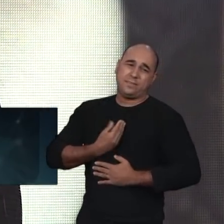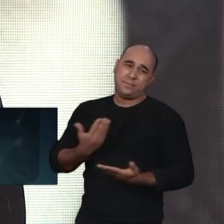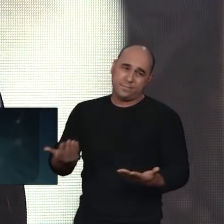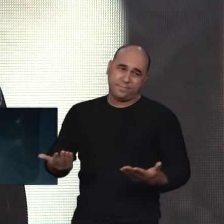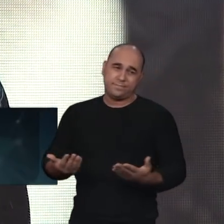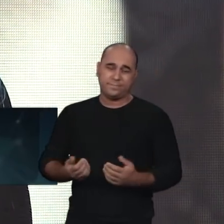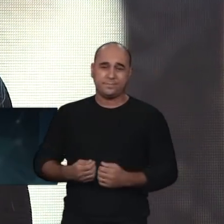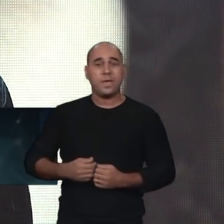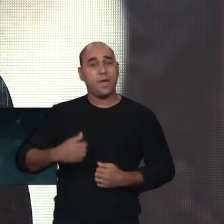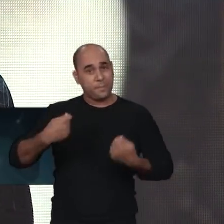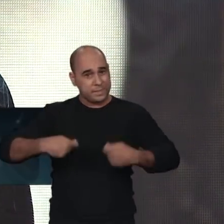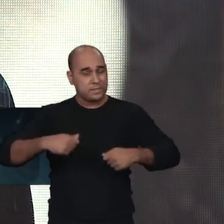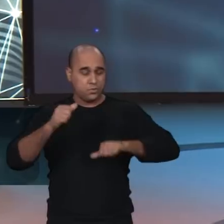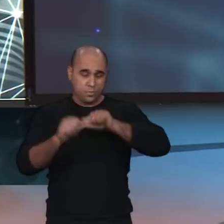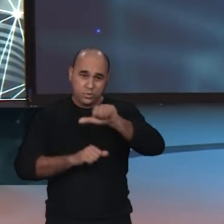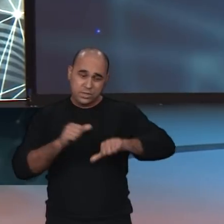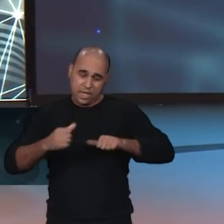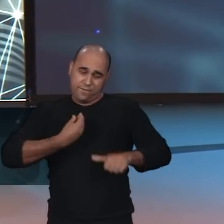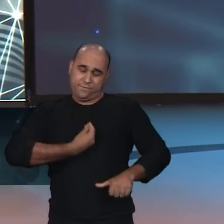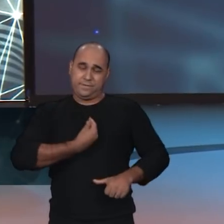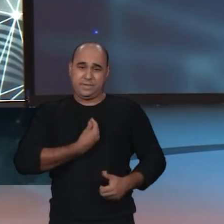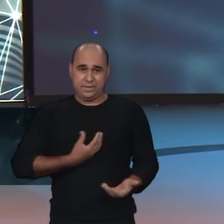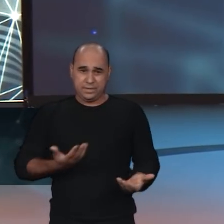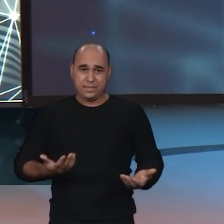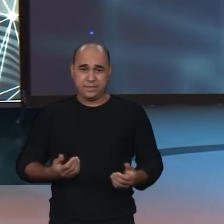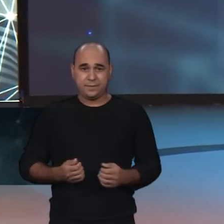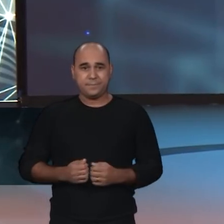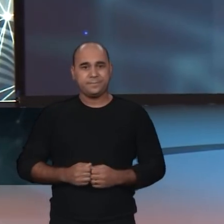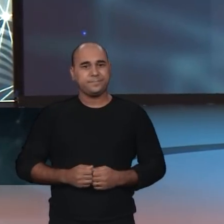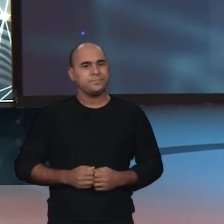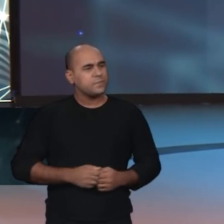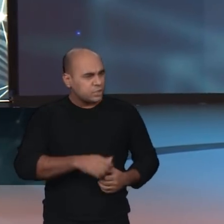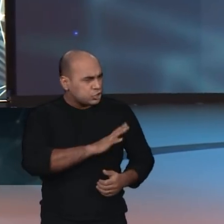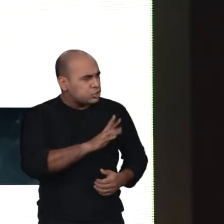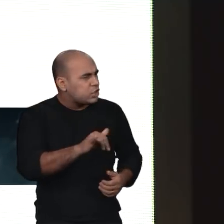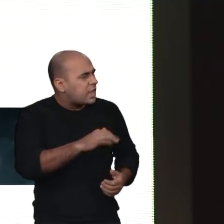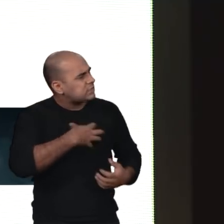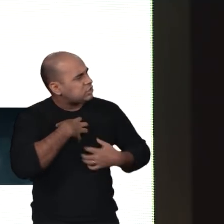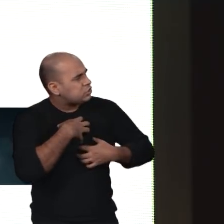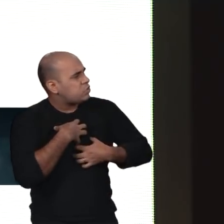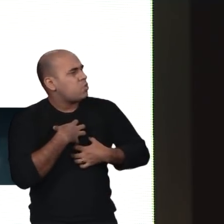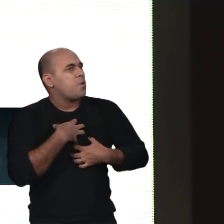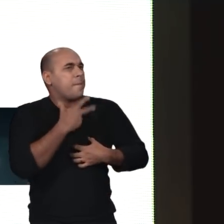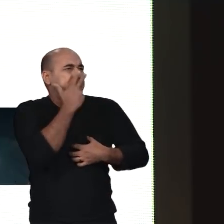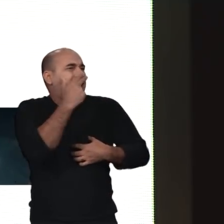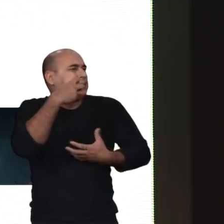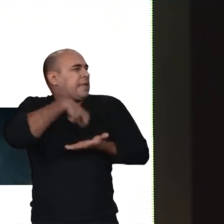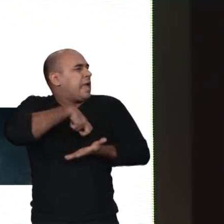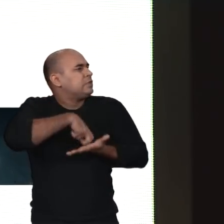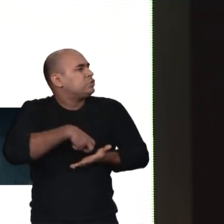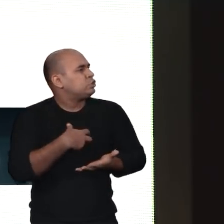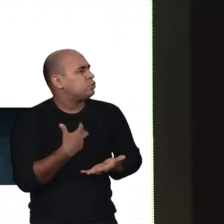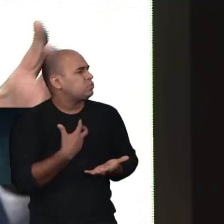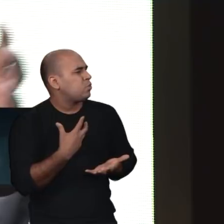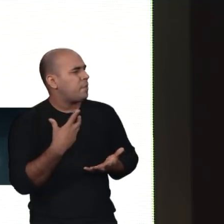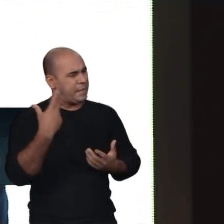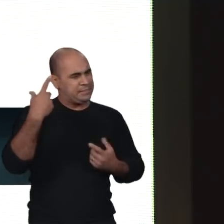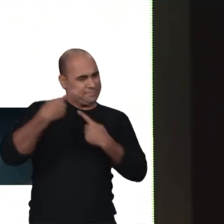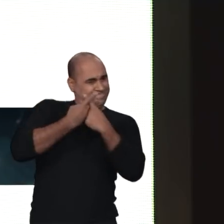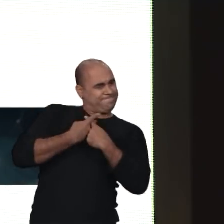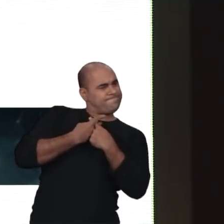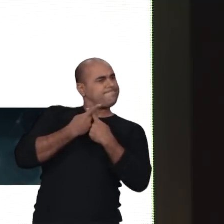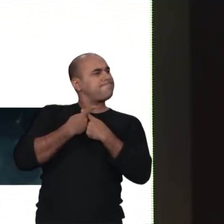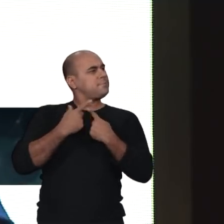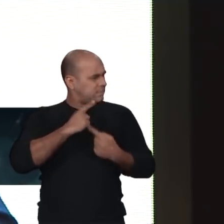foi castigado por Deus em algum momento, já, Rodrigo? Muitas vezes. Eu senti que Deus, algumas vezes, ele teve que me